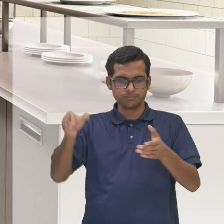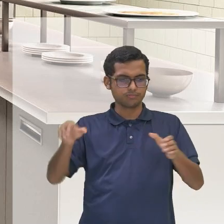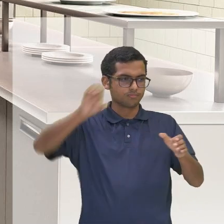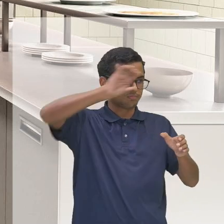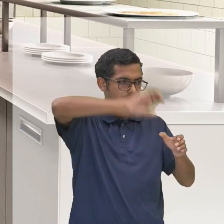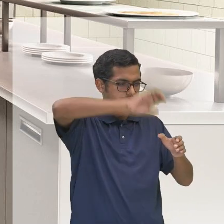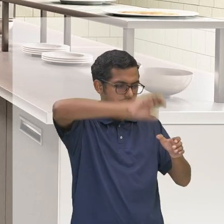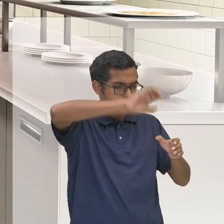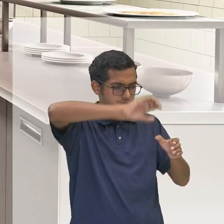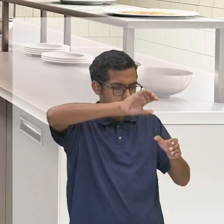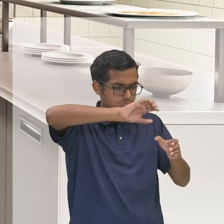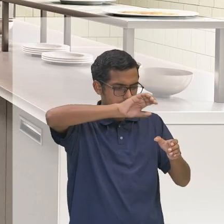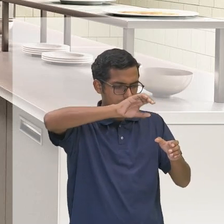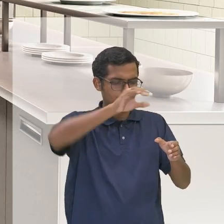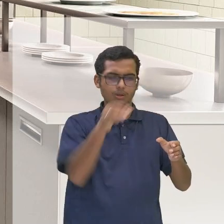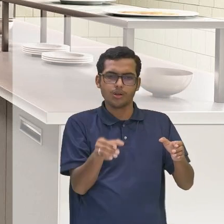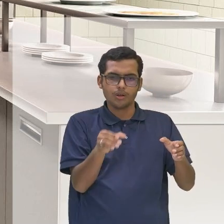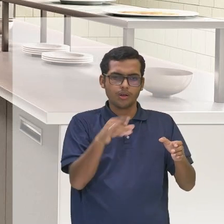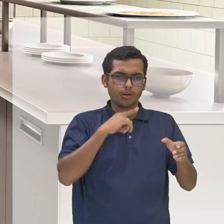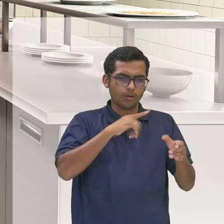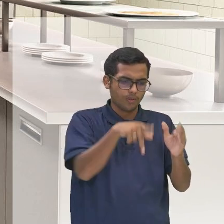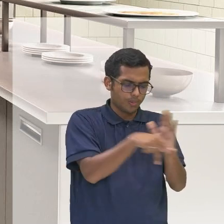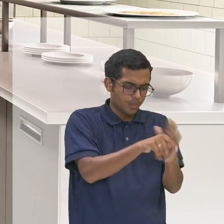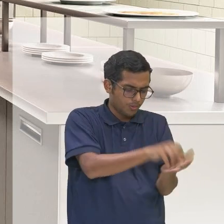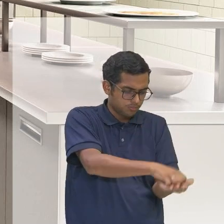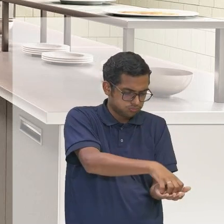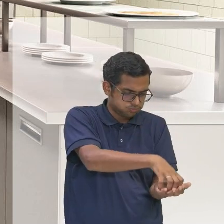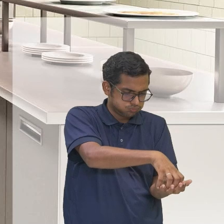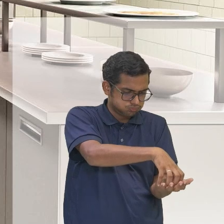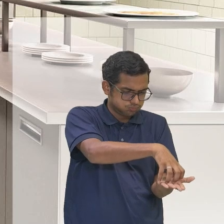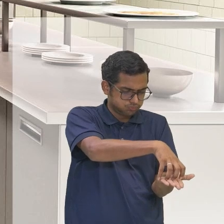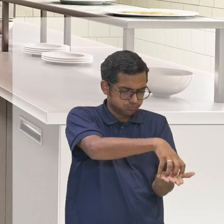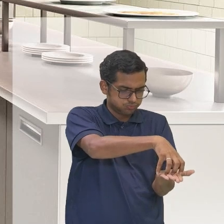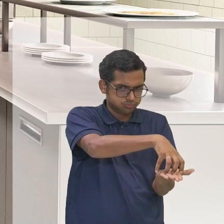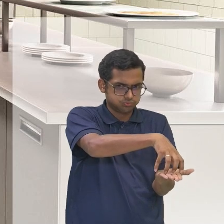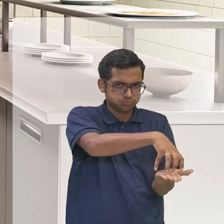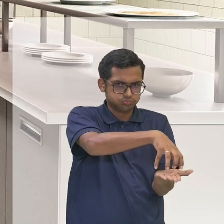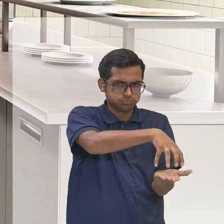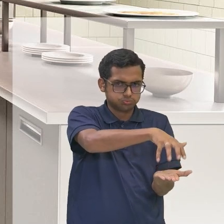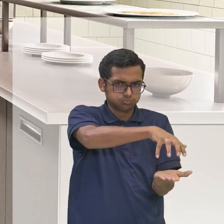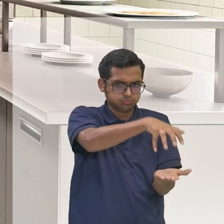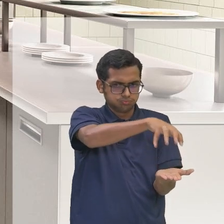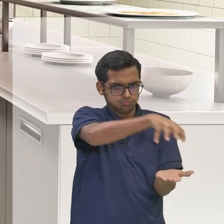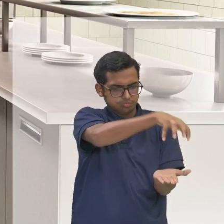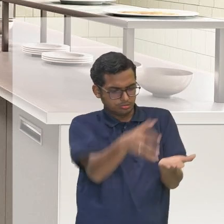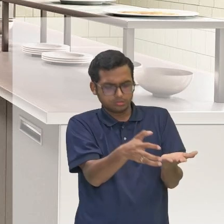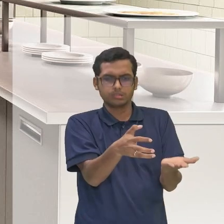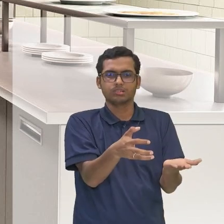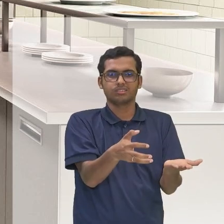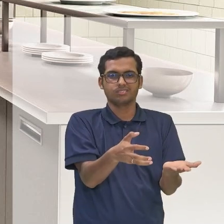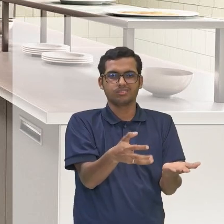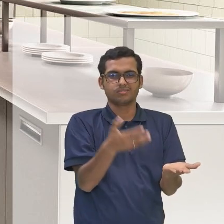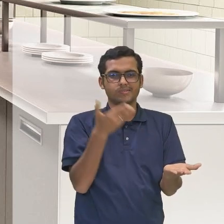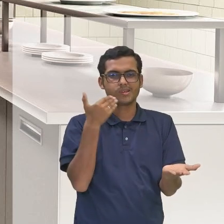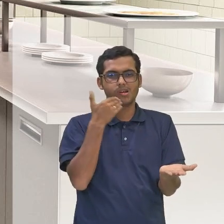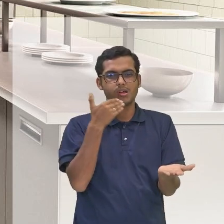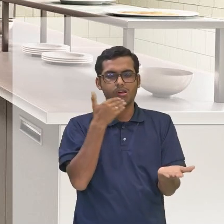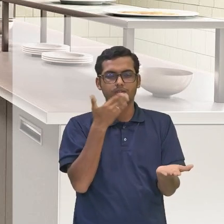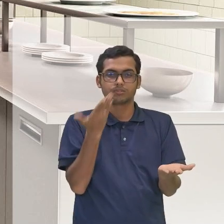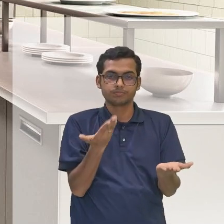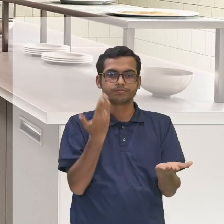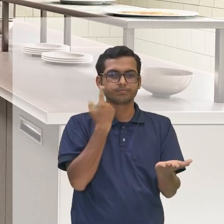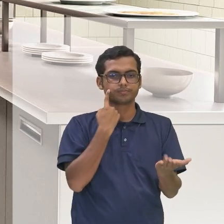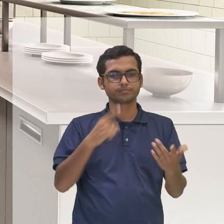subir, né? Então muito fermento pode levar ao colapso da estrutura. Pouco fermento resulta em um